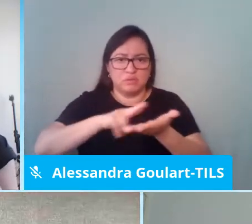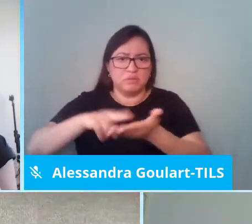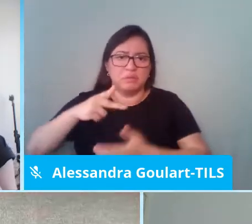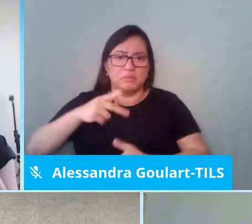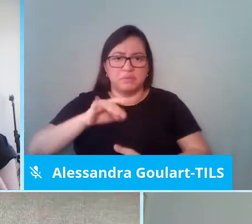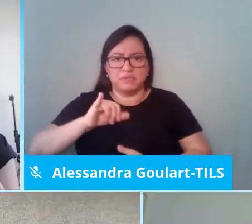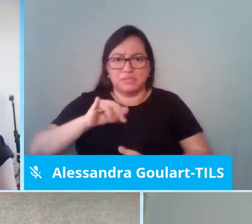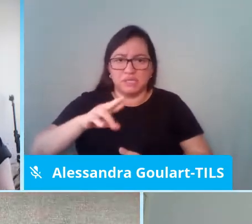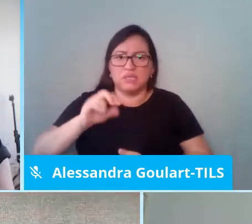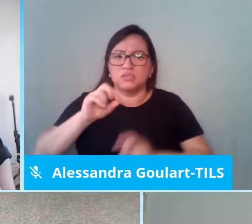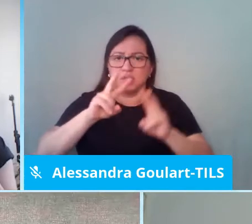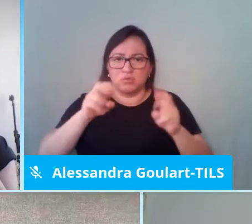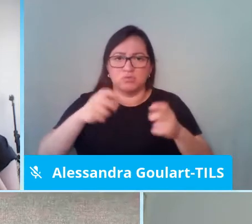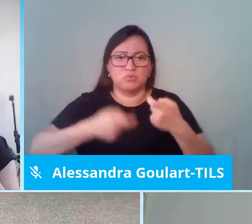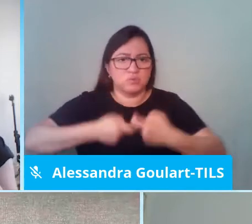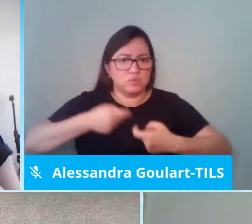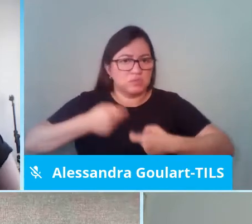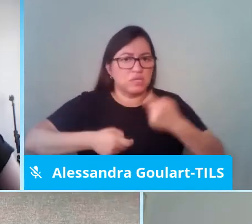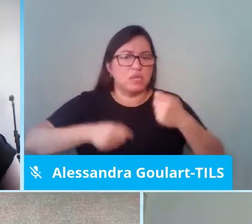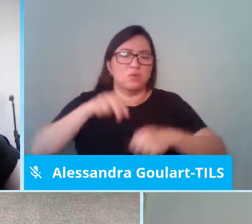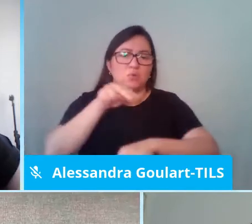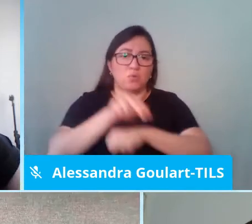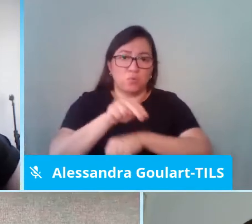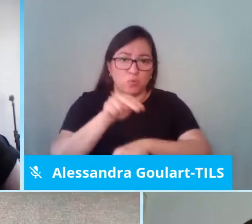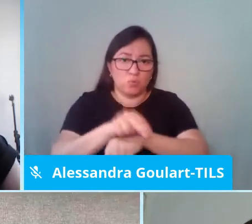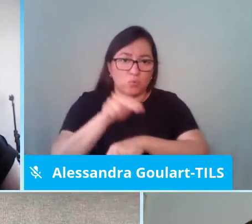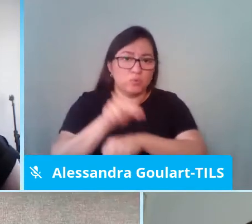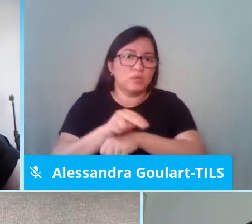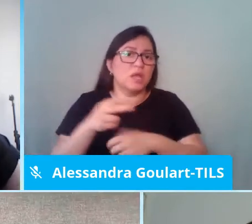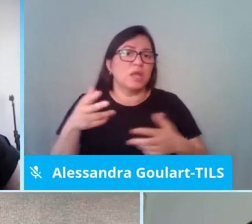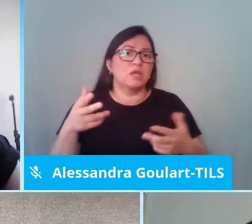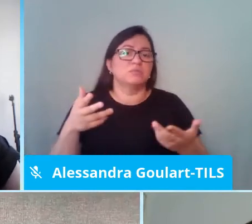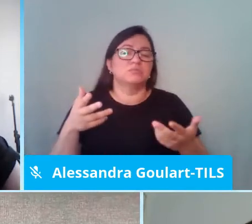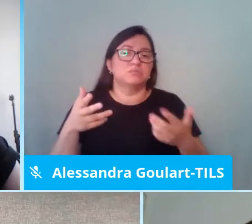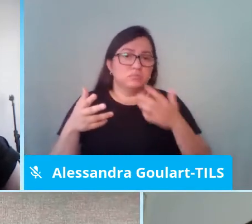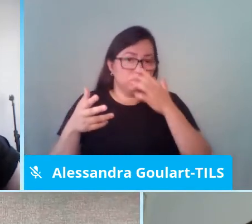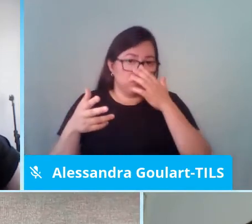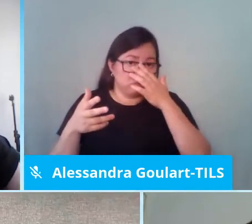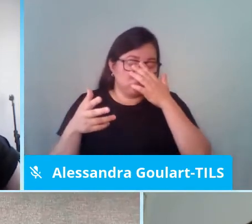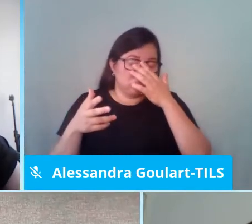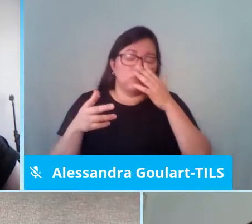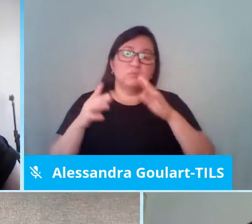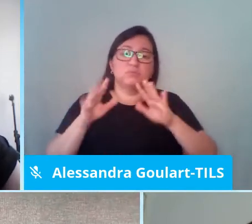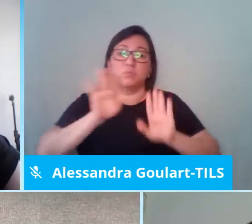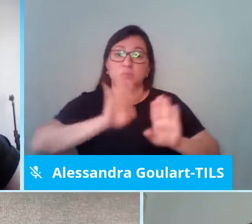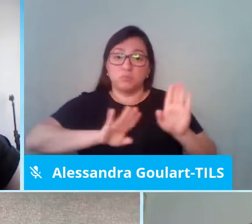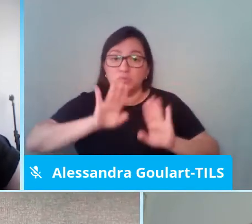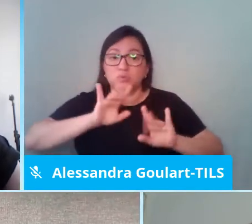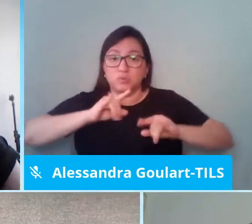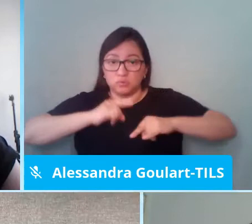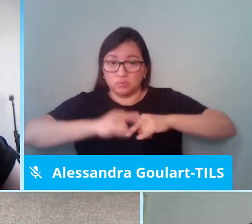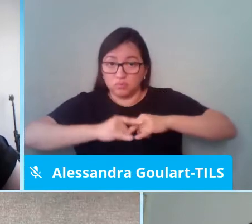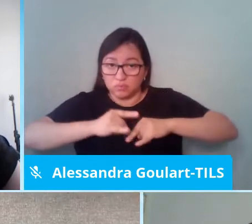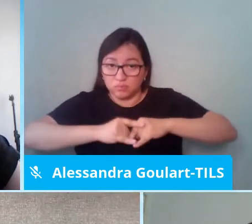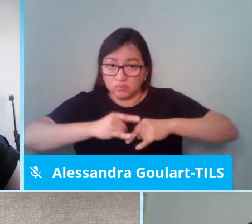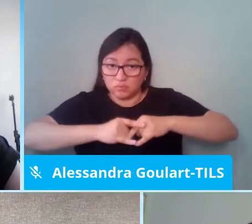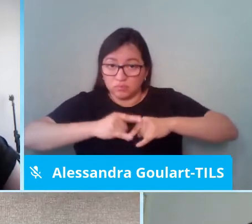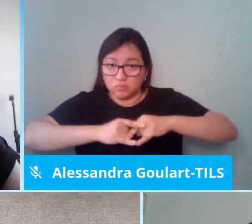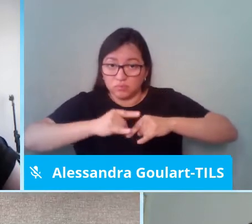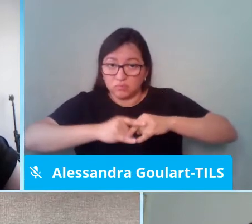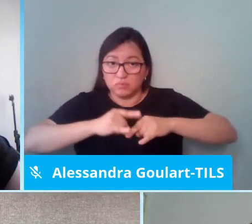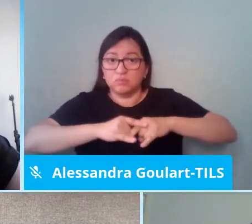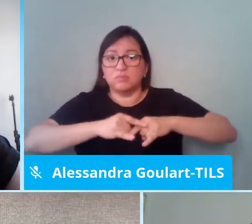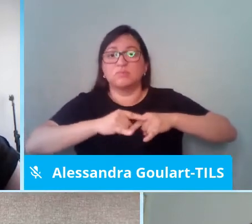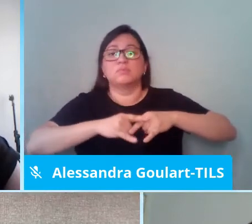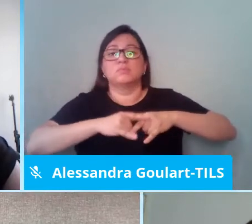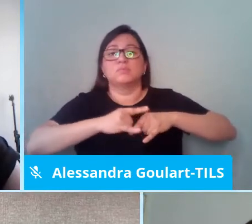sexo, né, sobre o cuidado com o sexo, né, sexo protegido, prevenção, né, prevenção